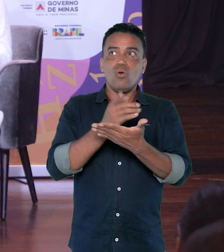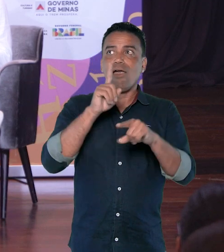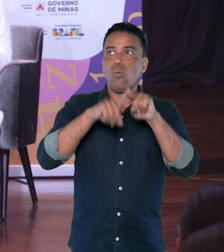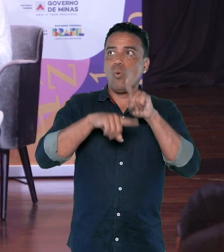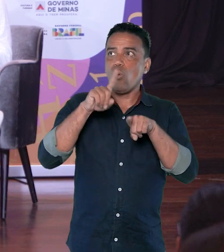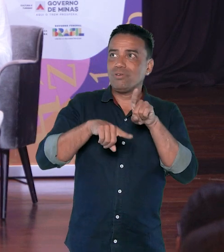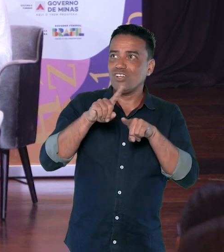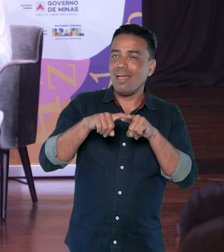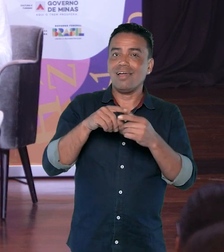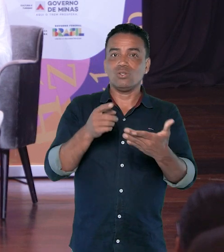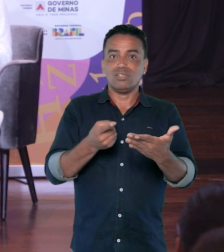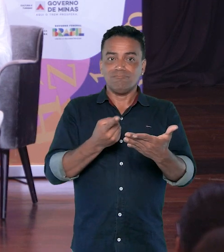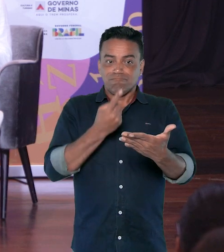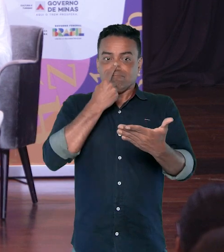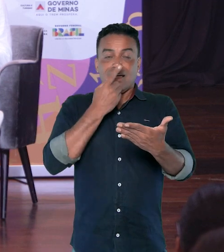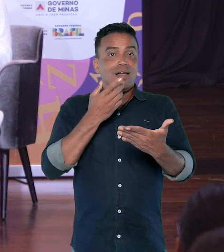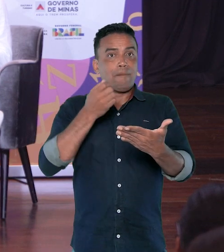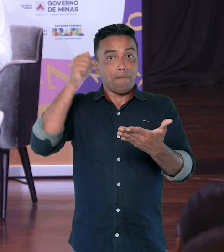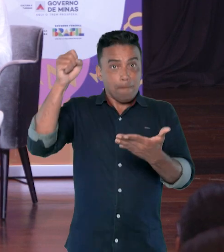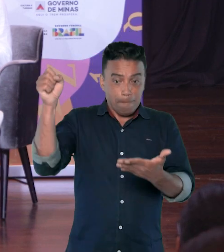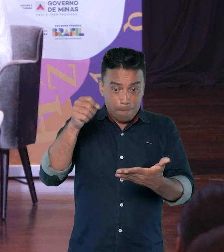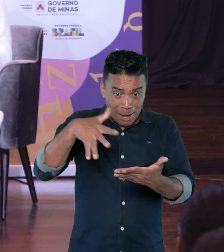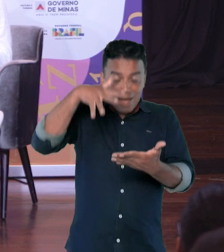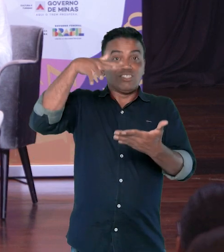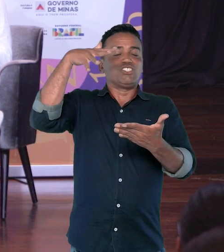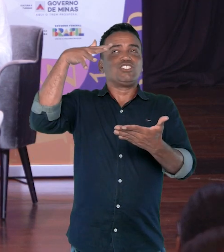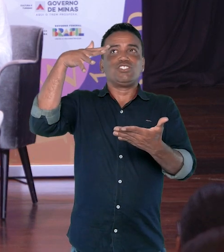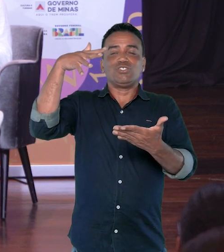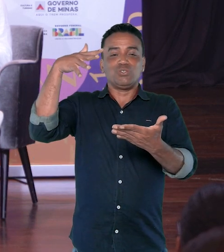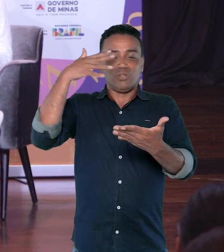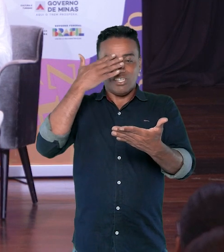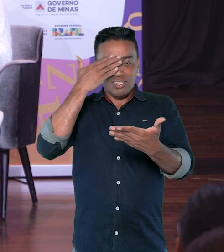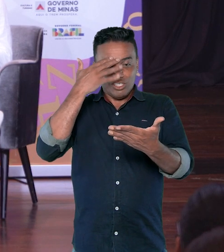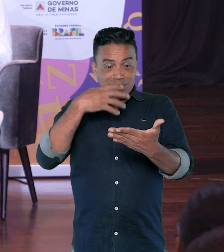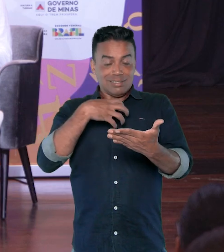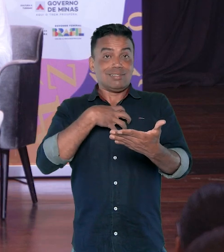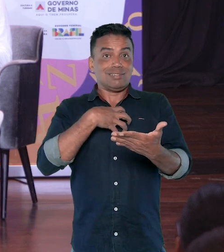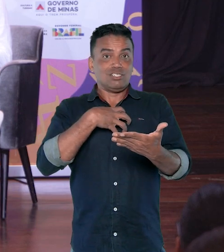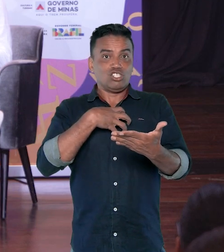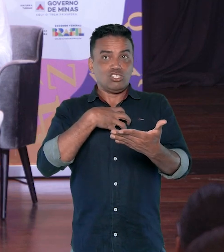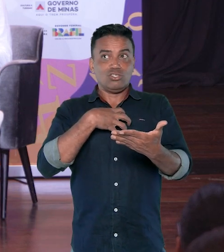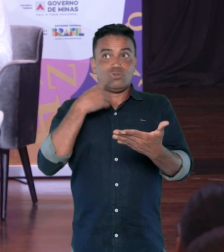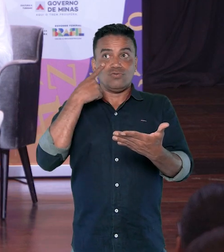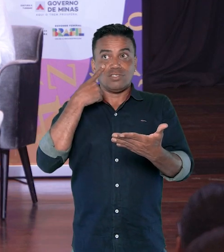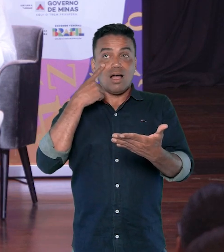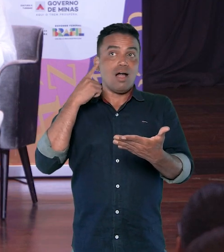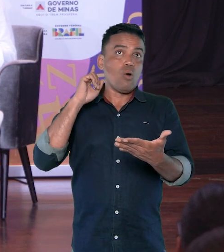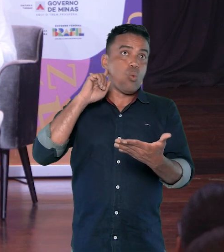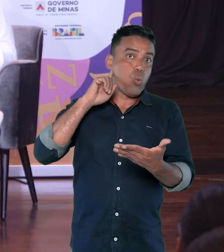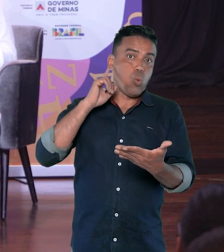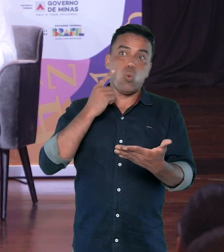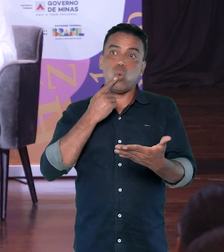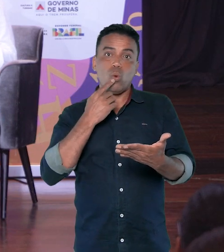objeto que tem essa capacidade mágica de fazer com que a gente aquiete os nossos sentidos para conseguir usufruir